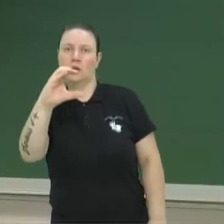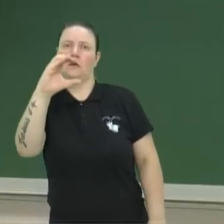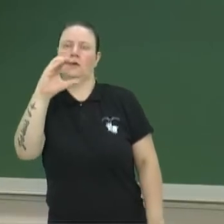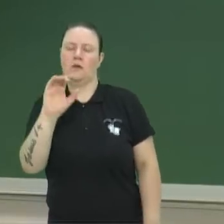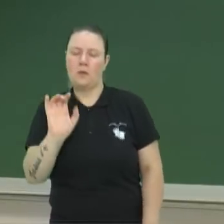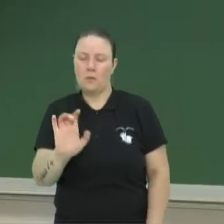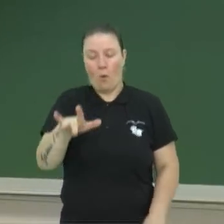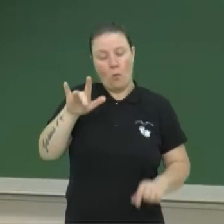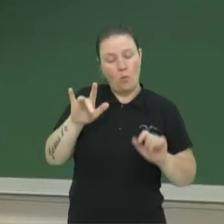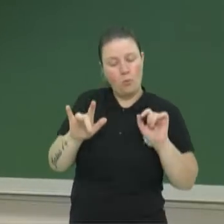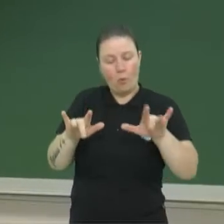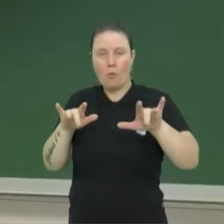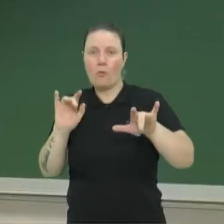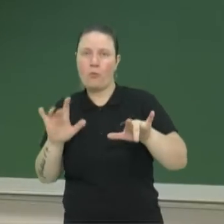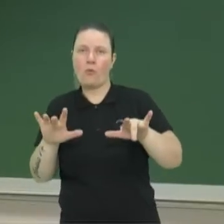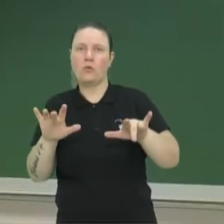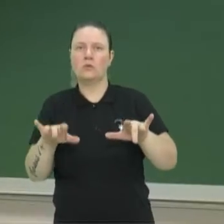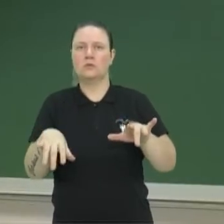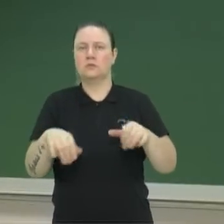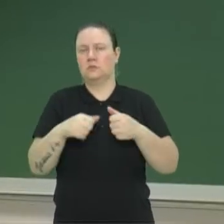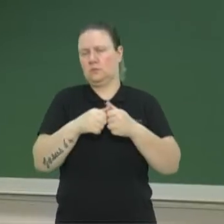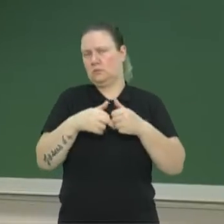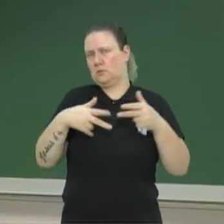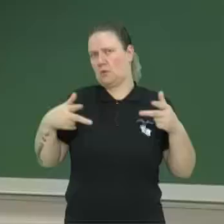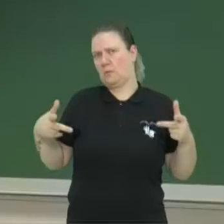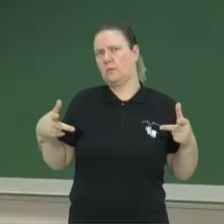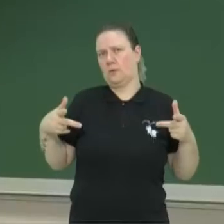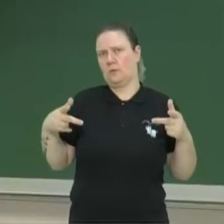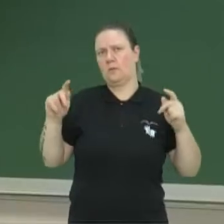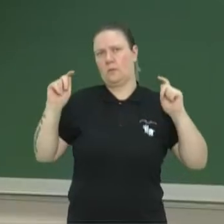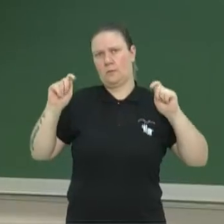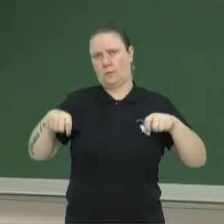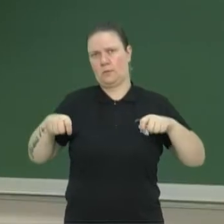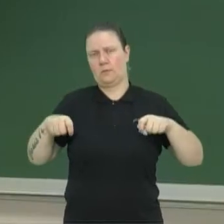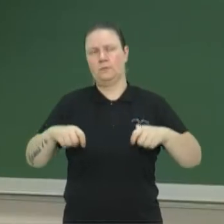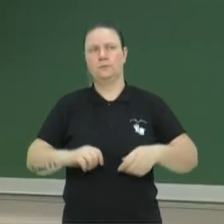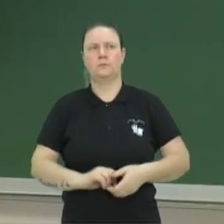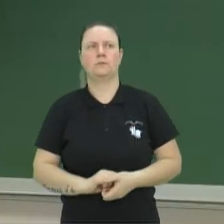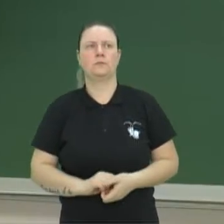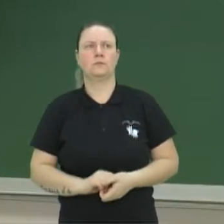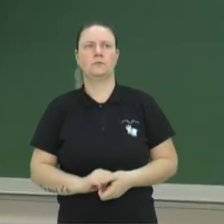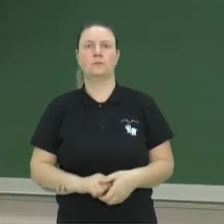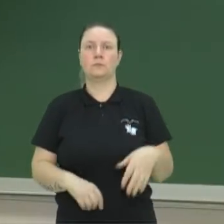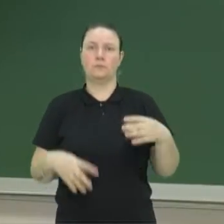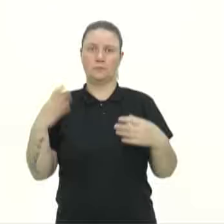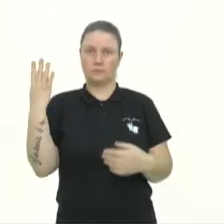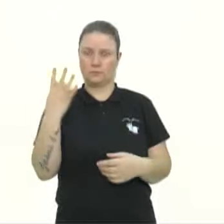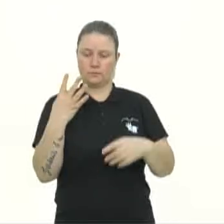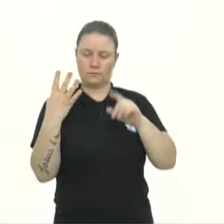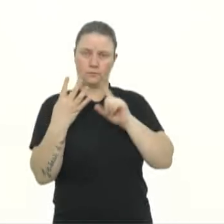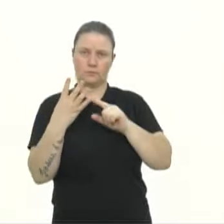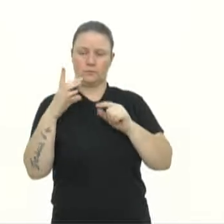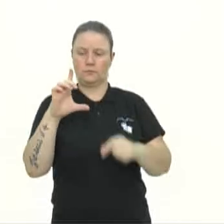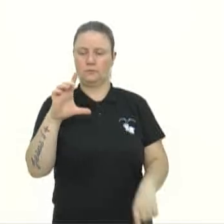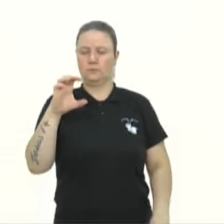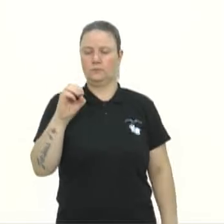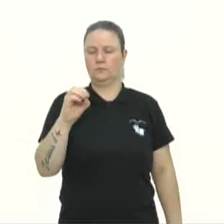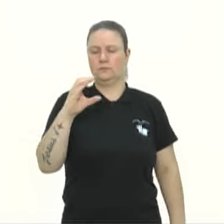Algumas onomatopeias que a gente diria, né, na língua portuguesa. Número 4,